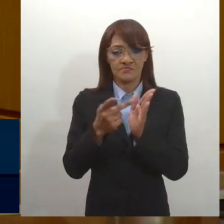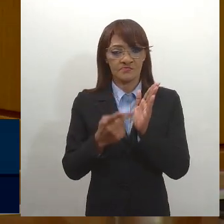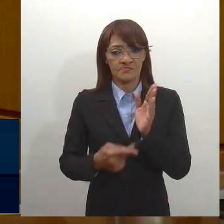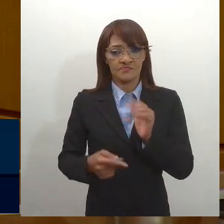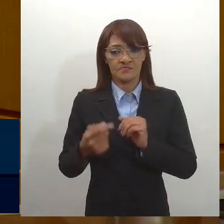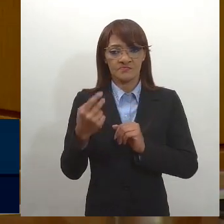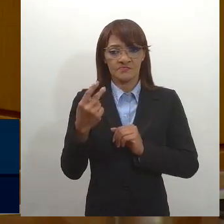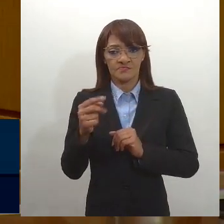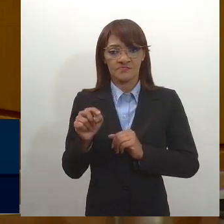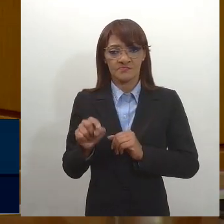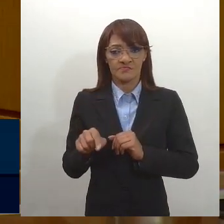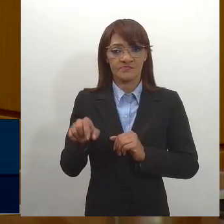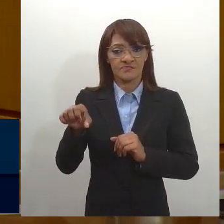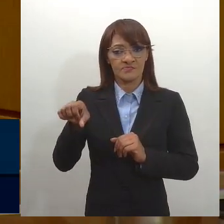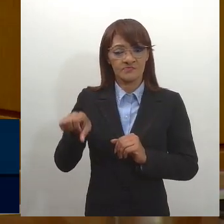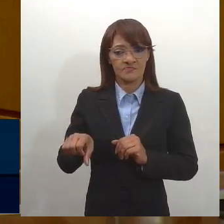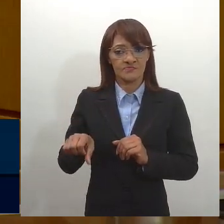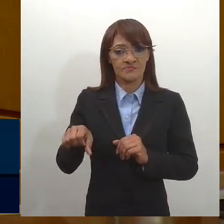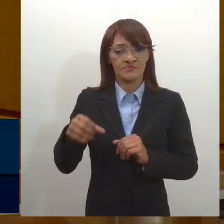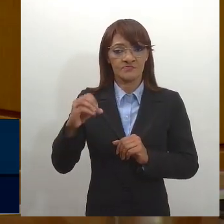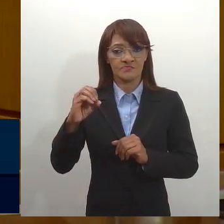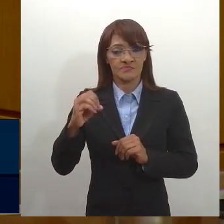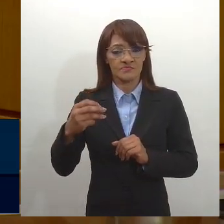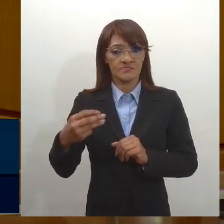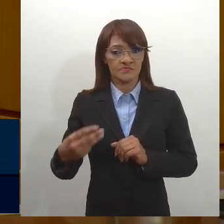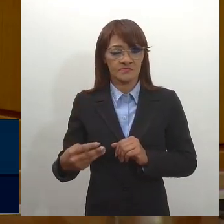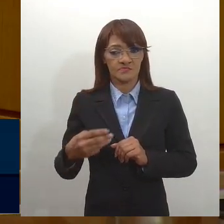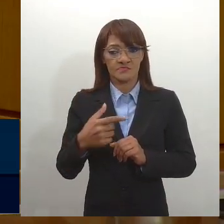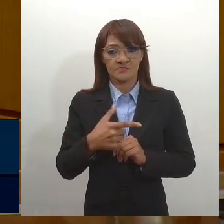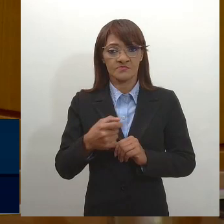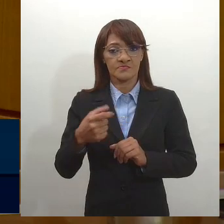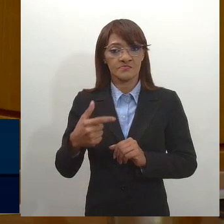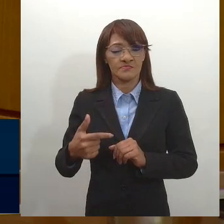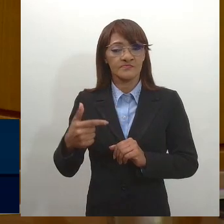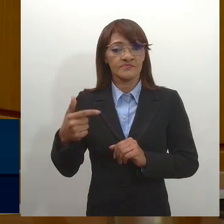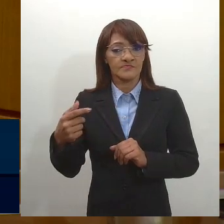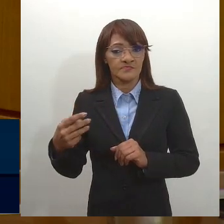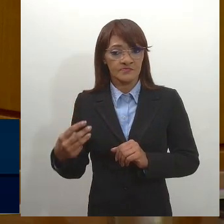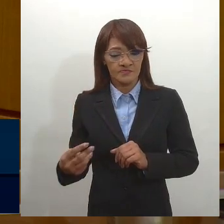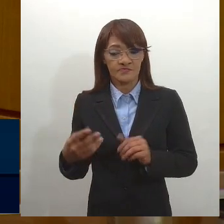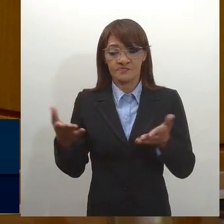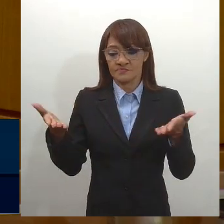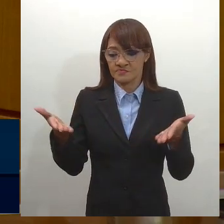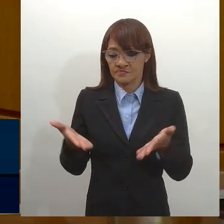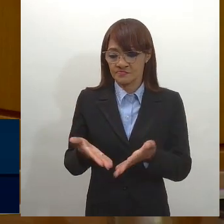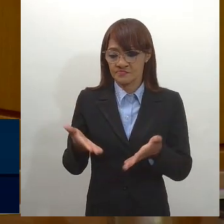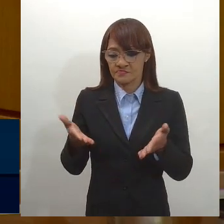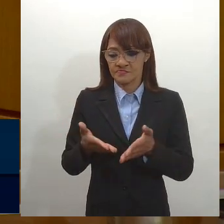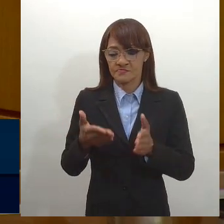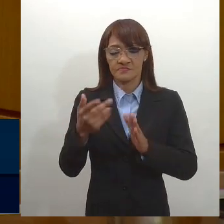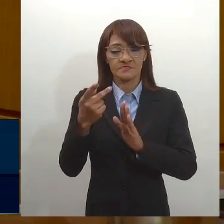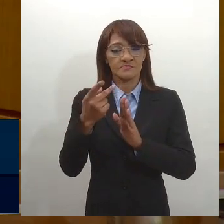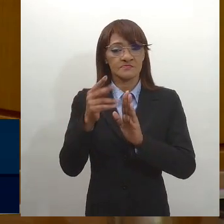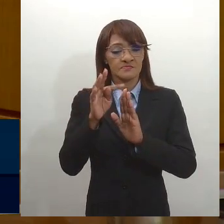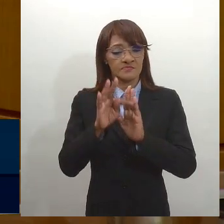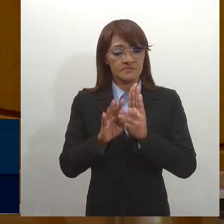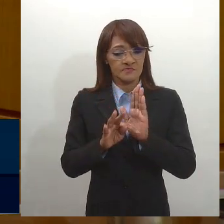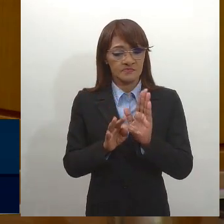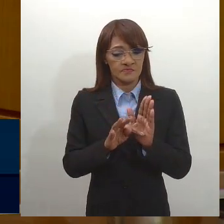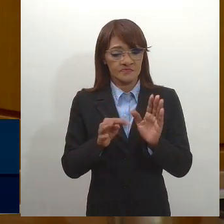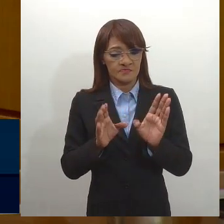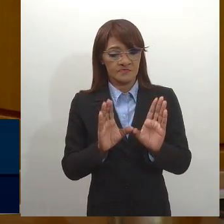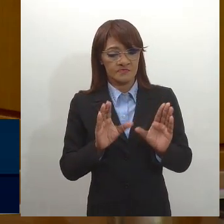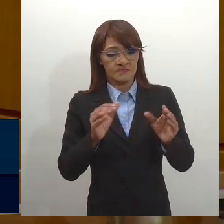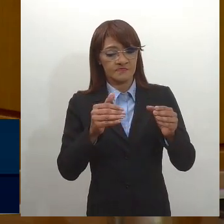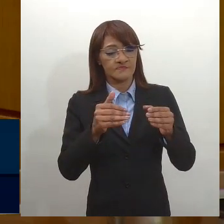2903 de 2023. E agora o texto, né, do PL vai para a Comissão de Constituição e Justiça